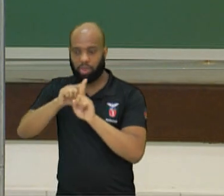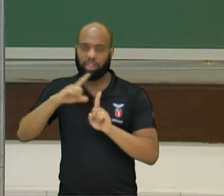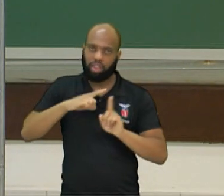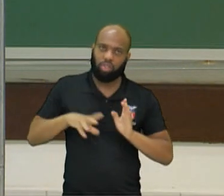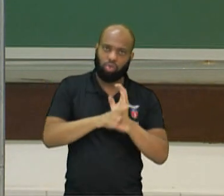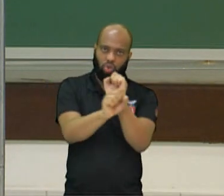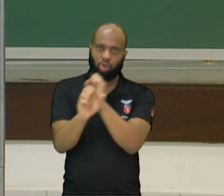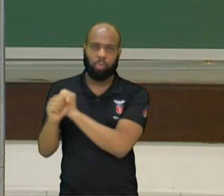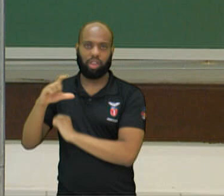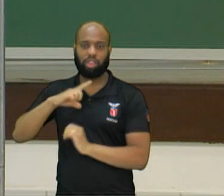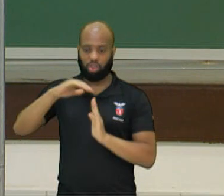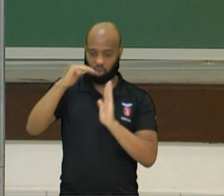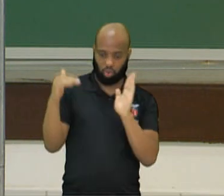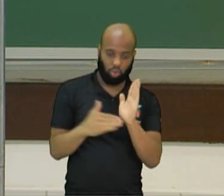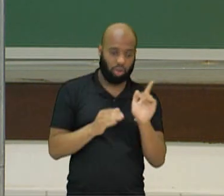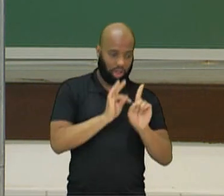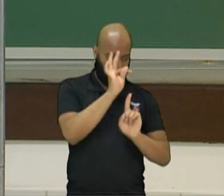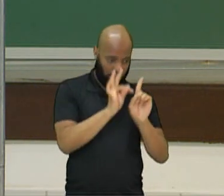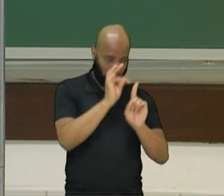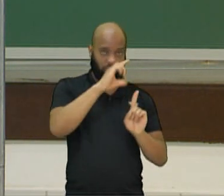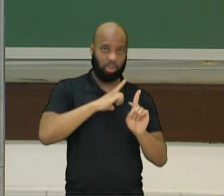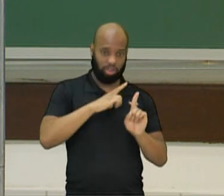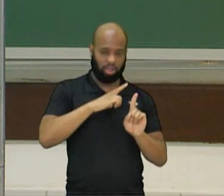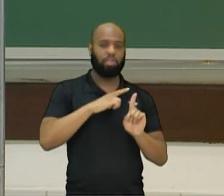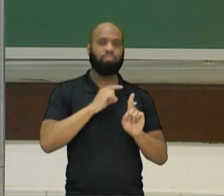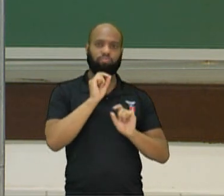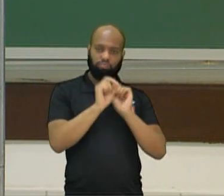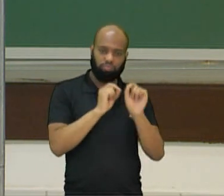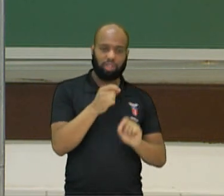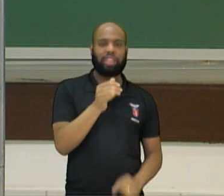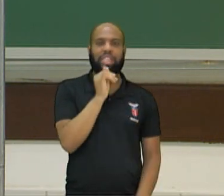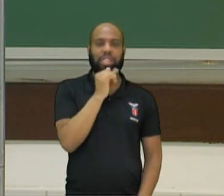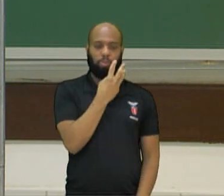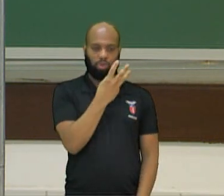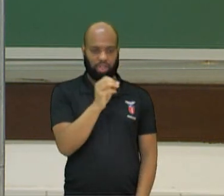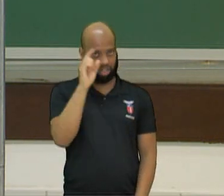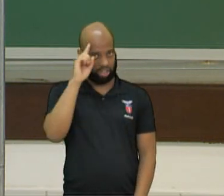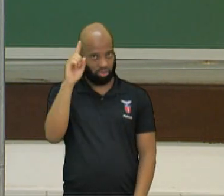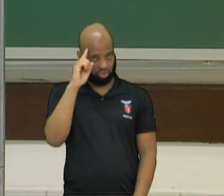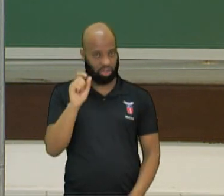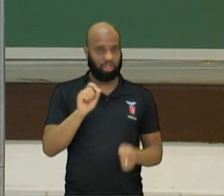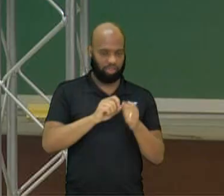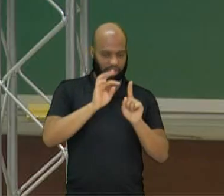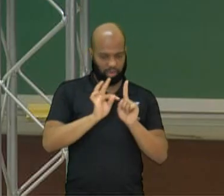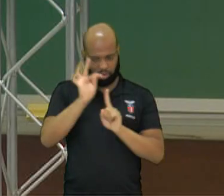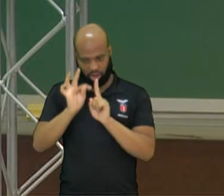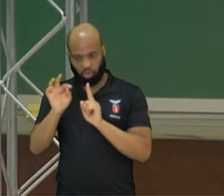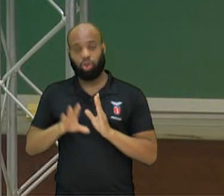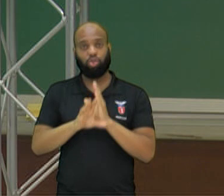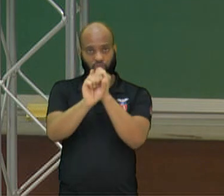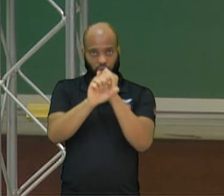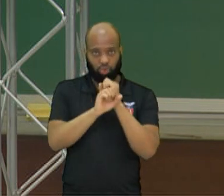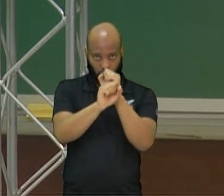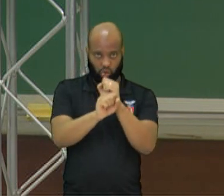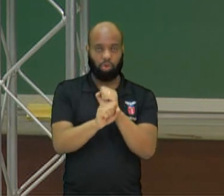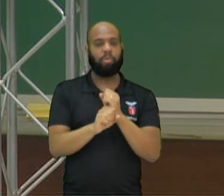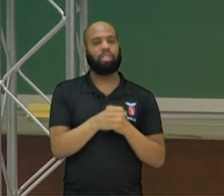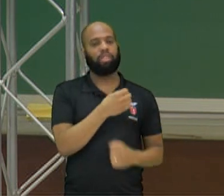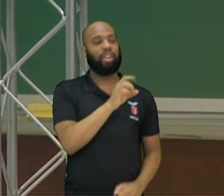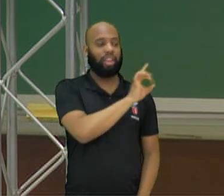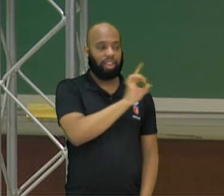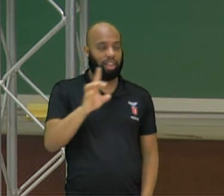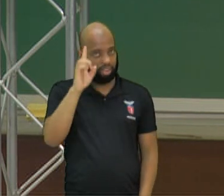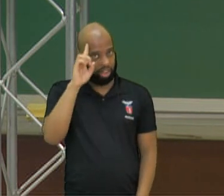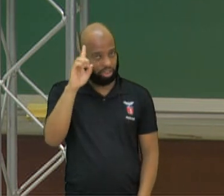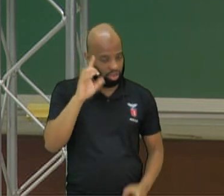do total de temperaturas que foram aferidas, por exemplo, 30 dias. Então, pega-se a temperatura média de cada um desses